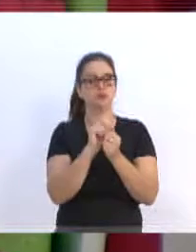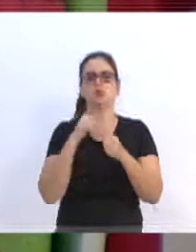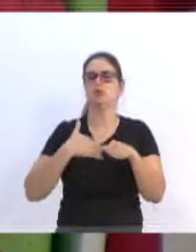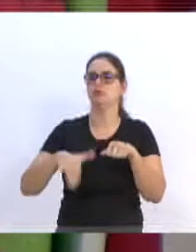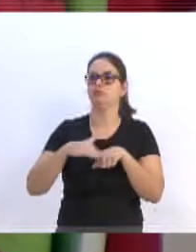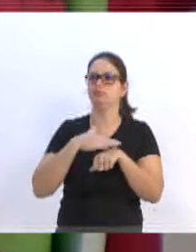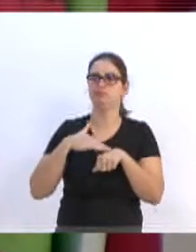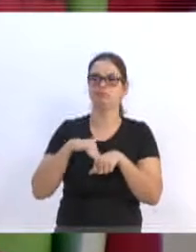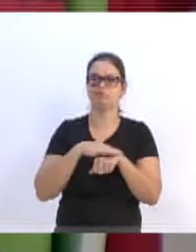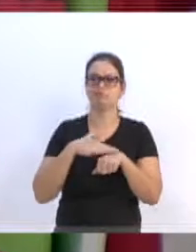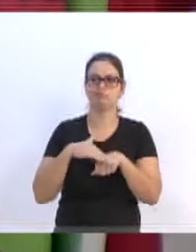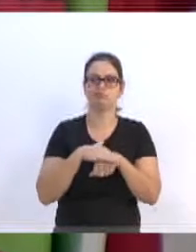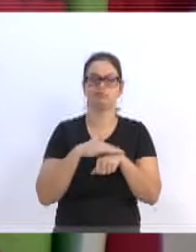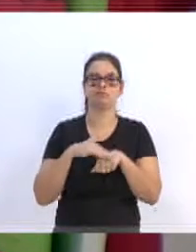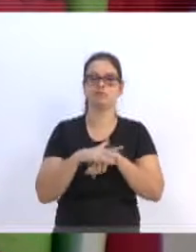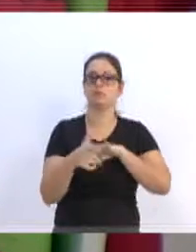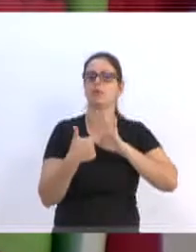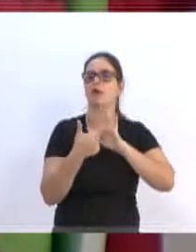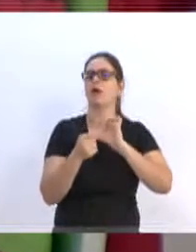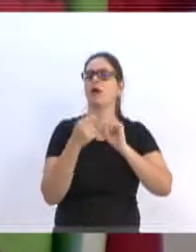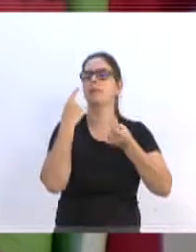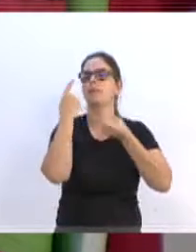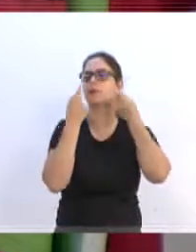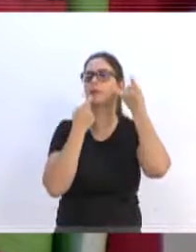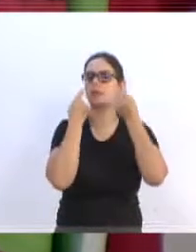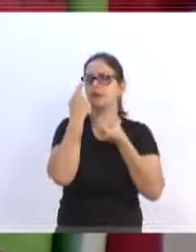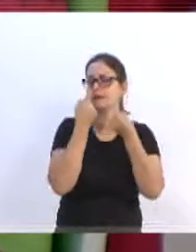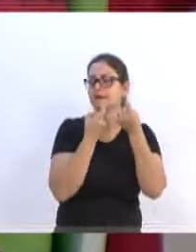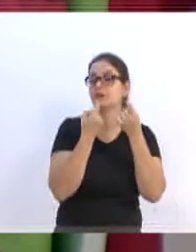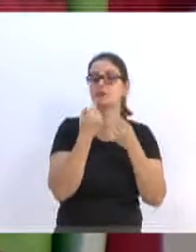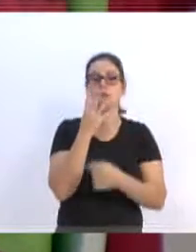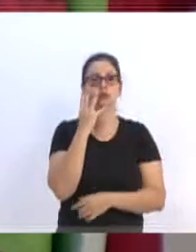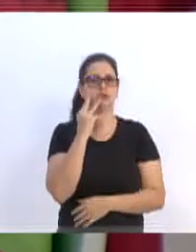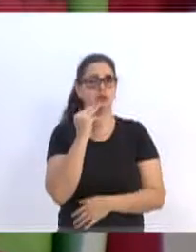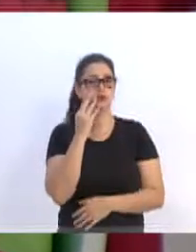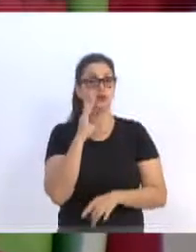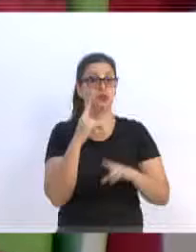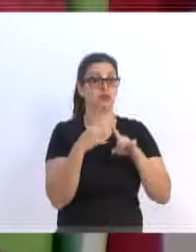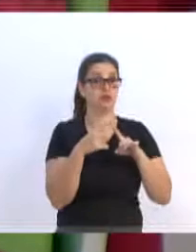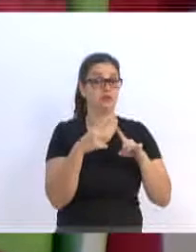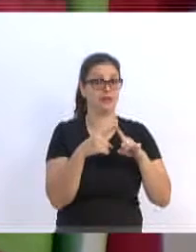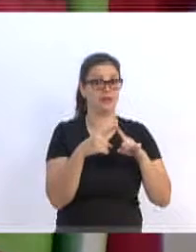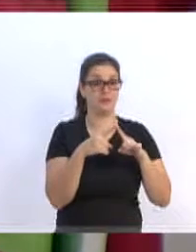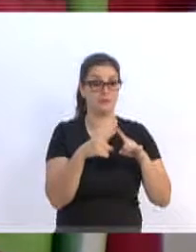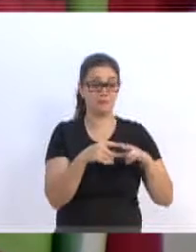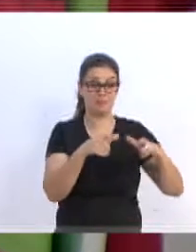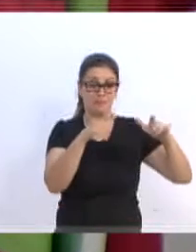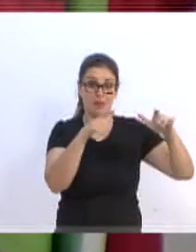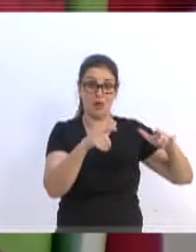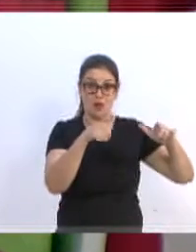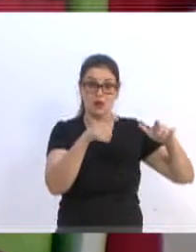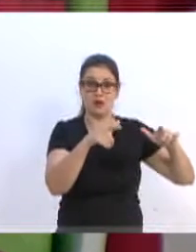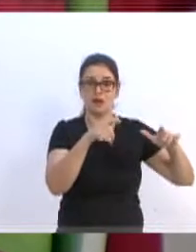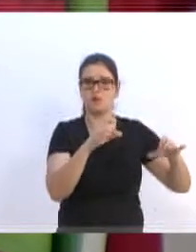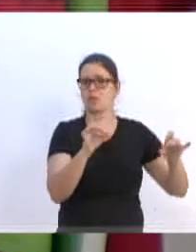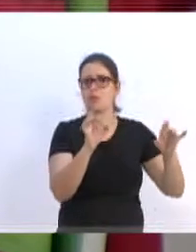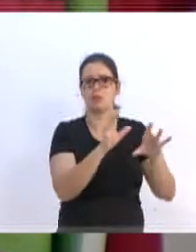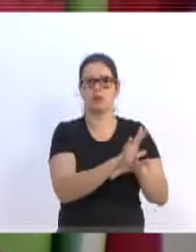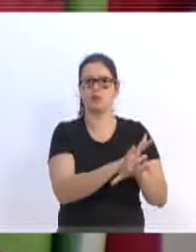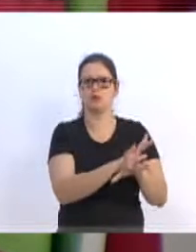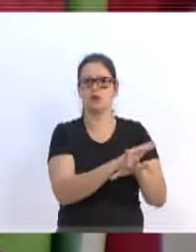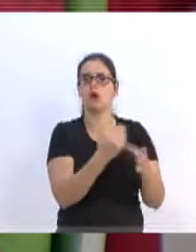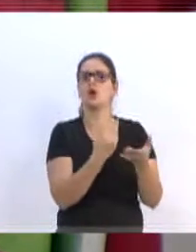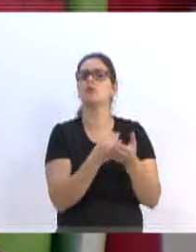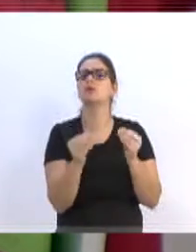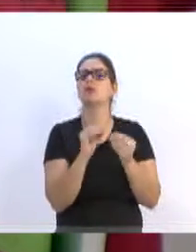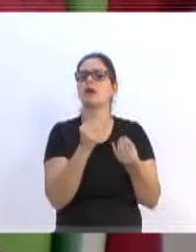respeito e mostrei a preocupação de elogios até por conta de que a sede estava inteira já começou agora arrancar fio